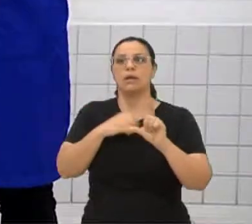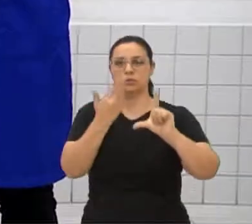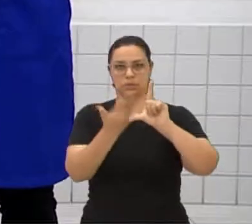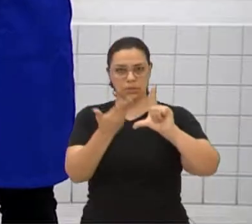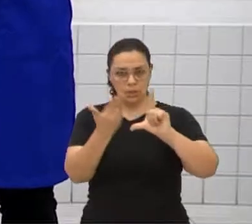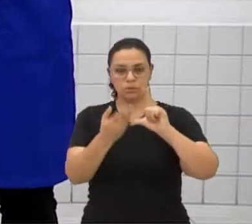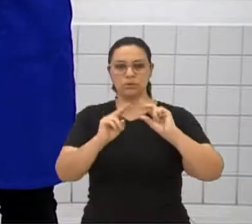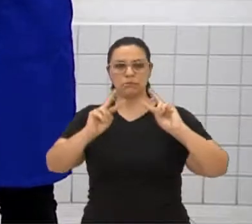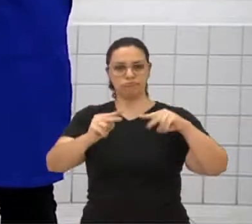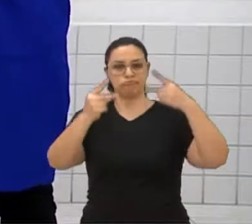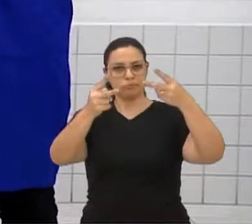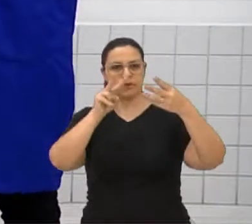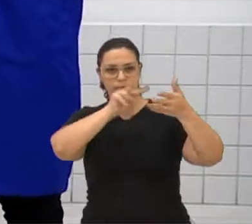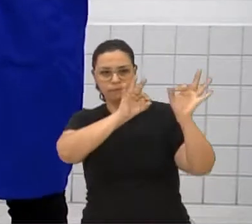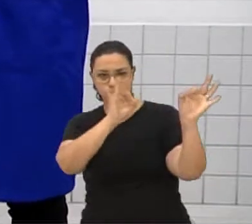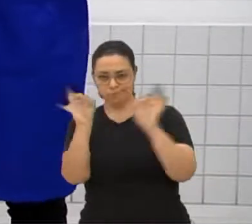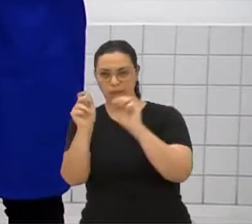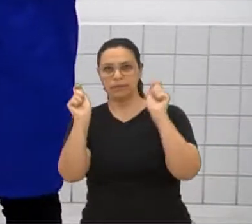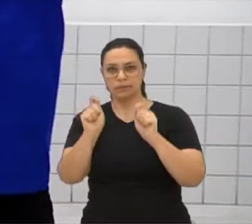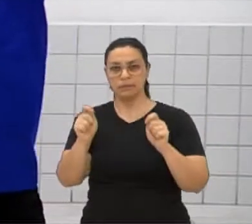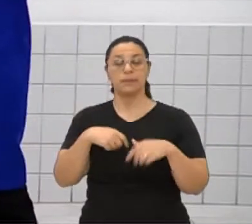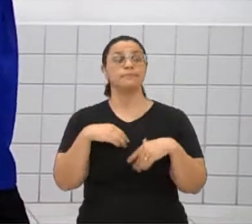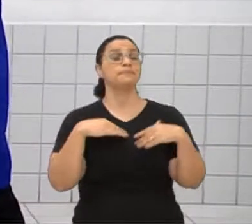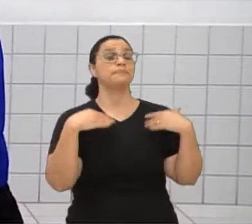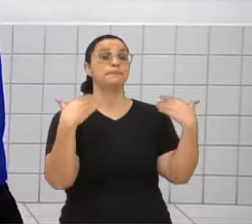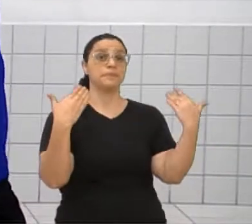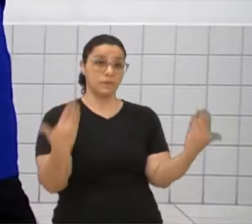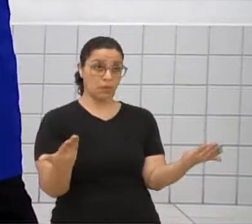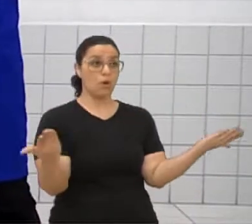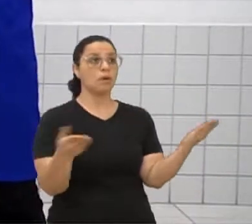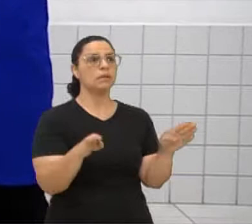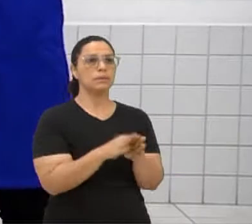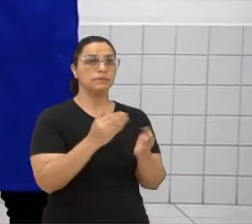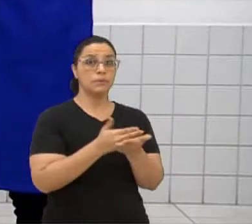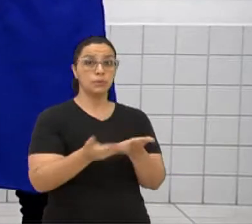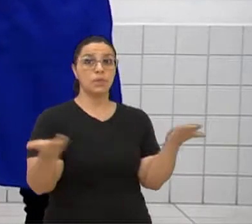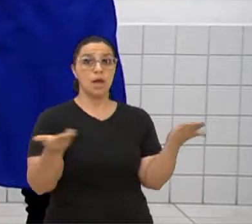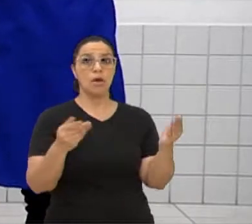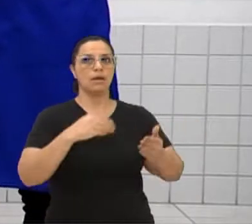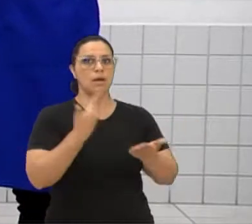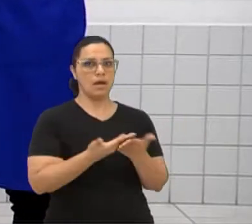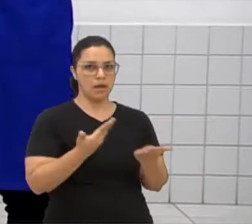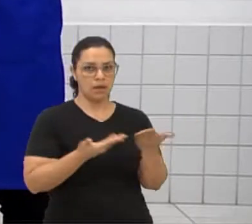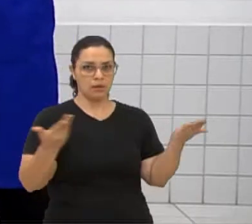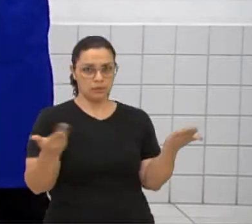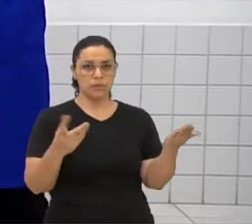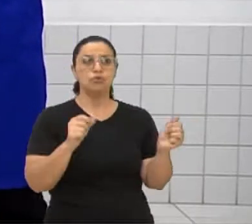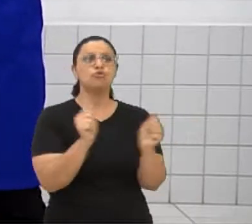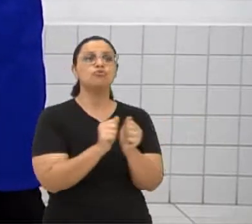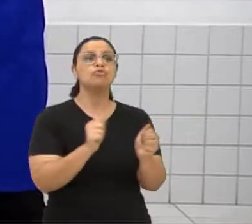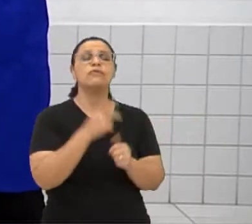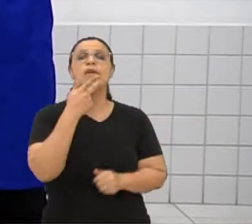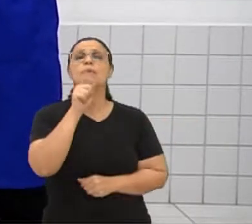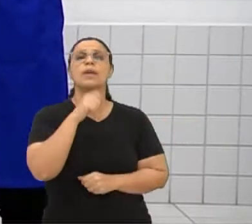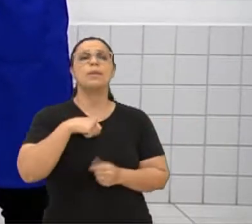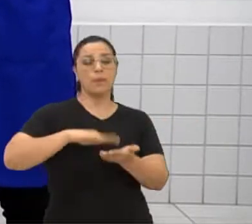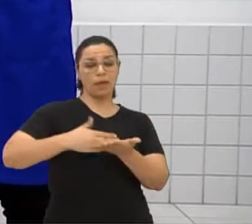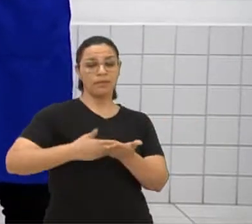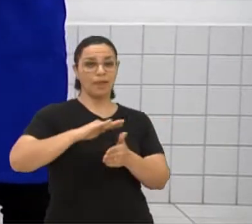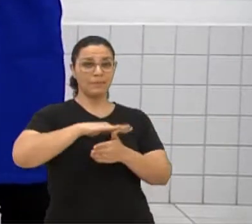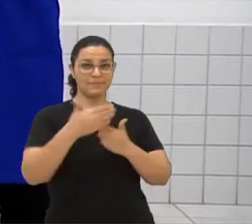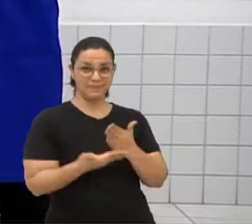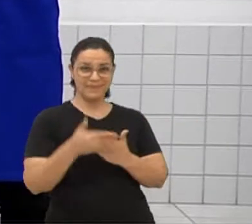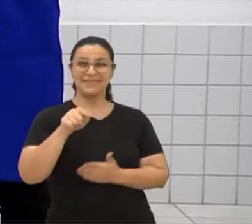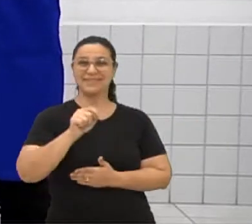No question beleza Ei pessoal vamos começar a aula também cumprimentando o nosso